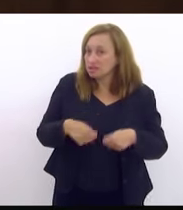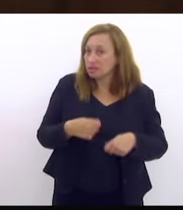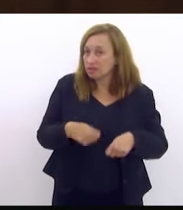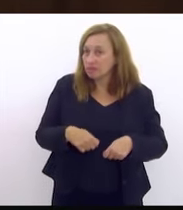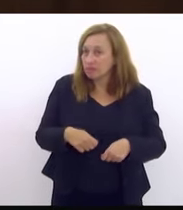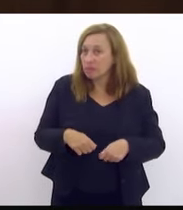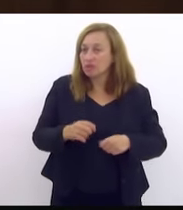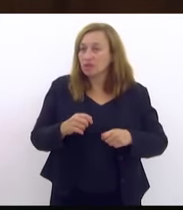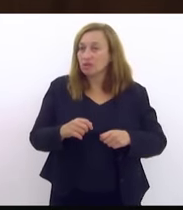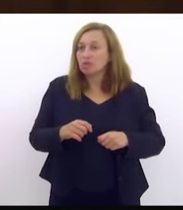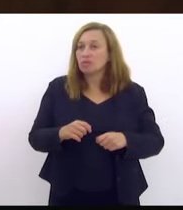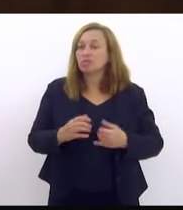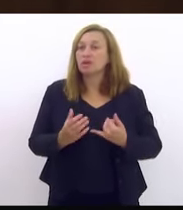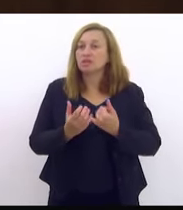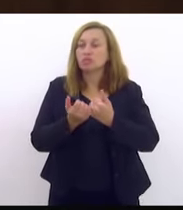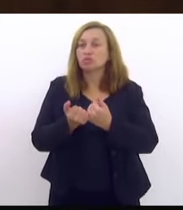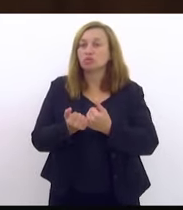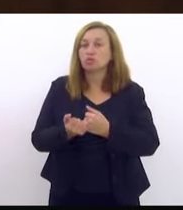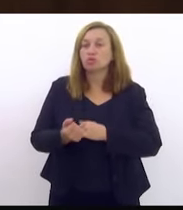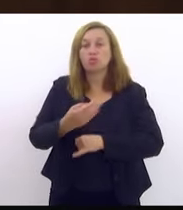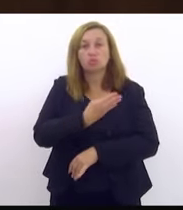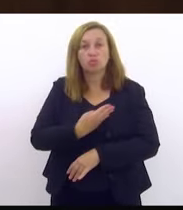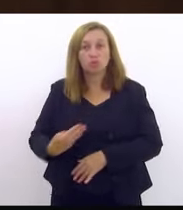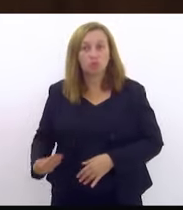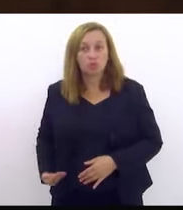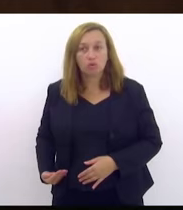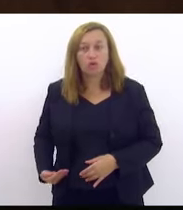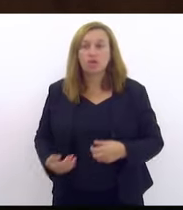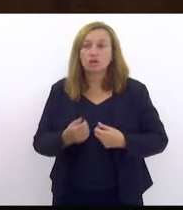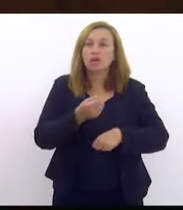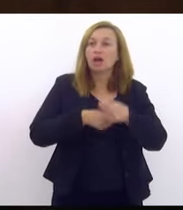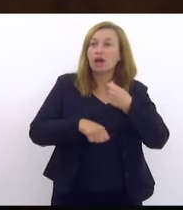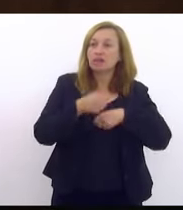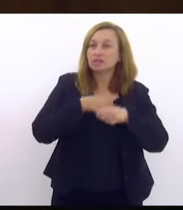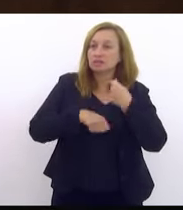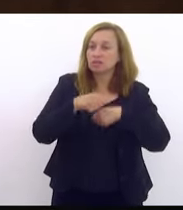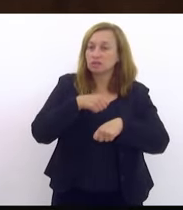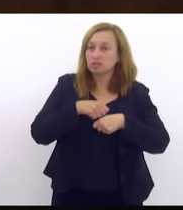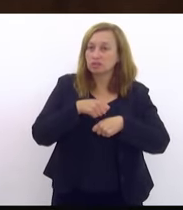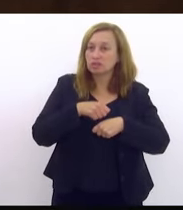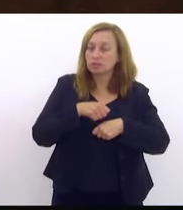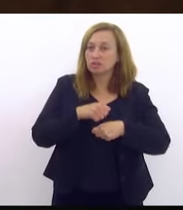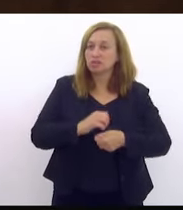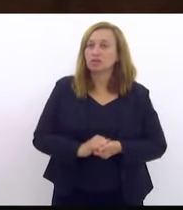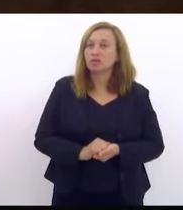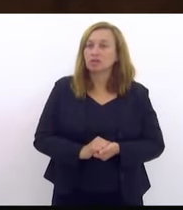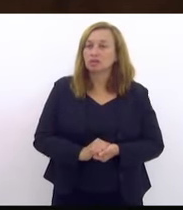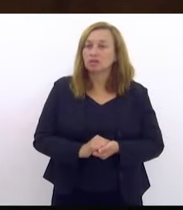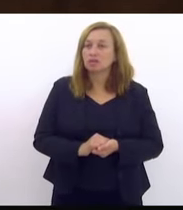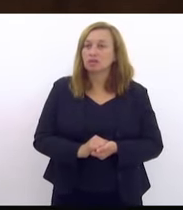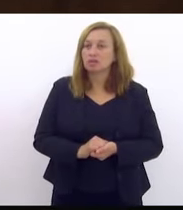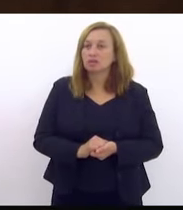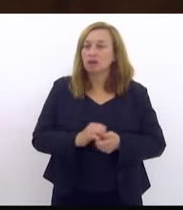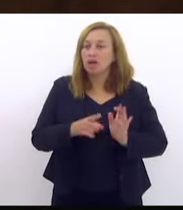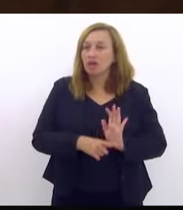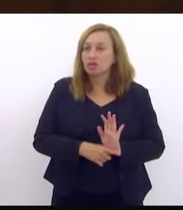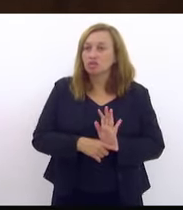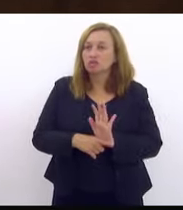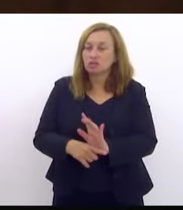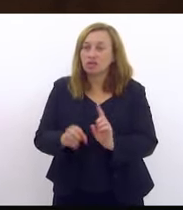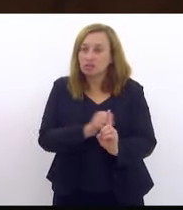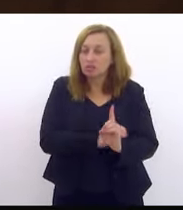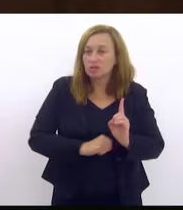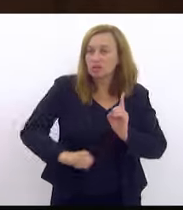o patrimônio público ser administrado para a promoção do bem-estar social e